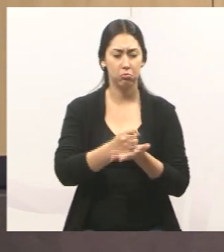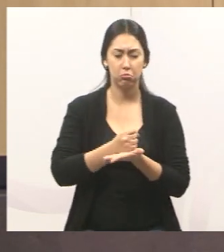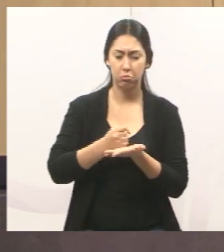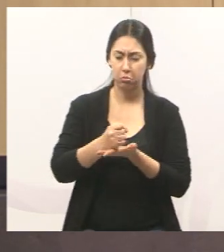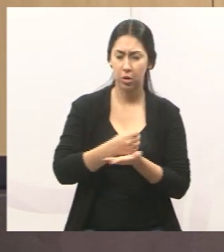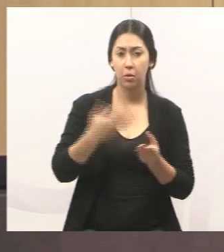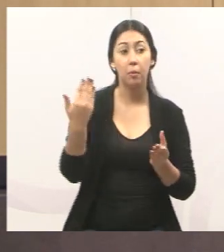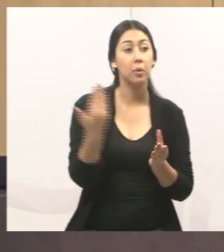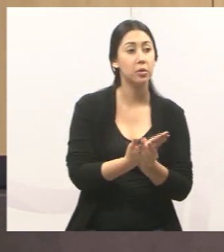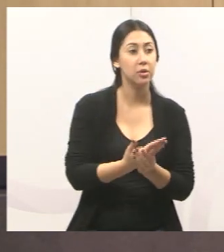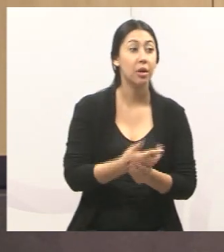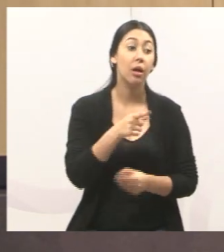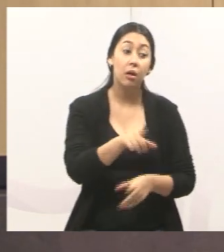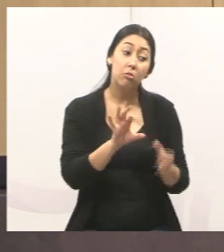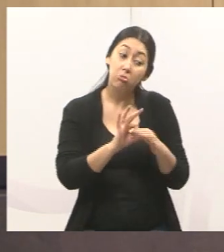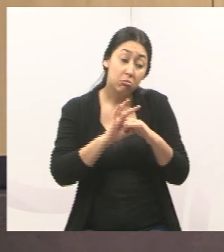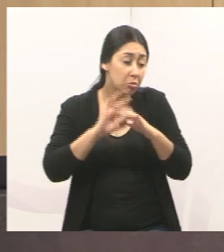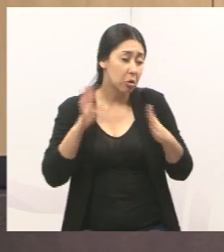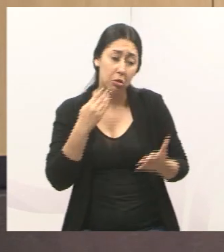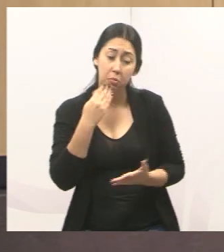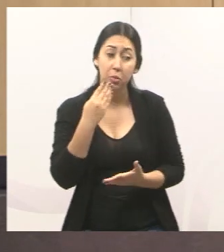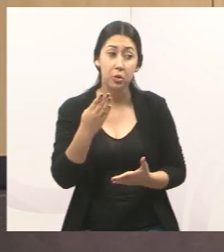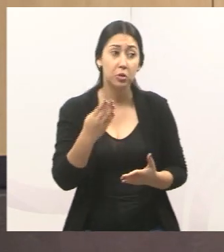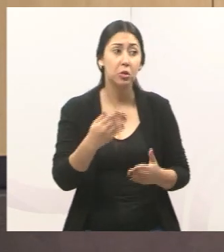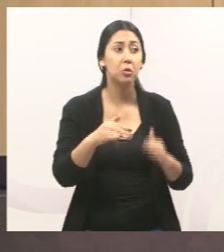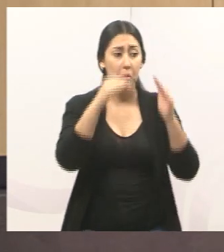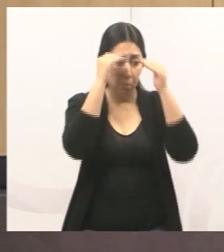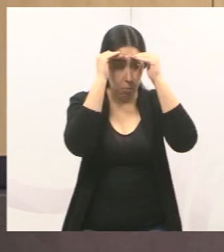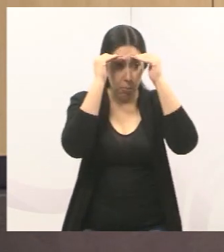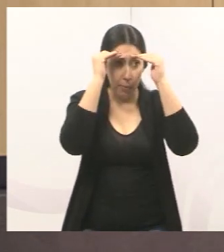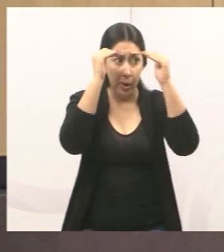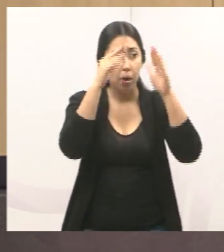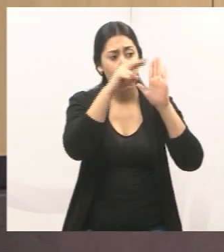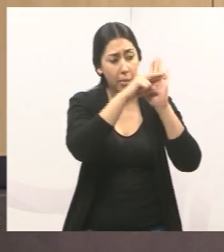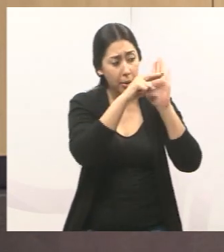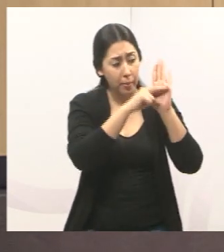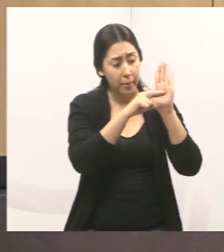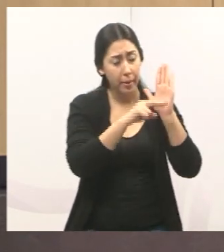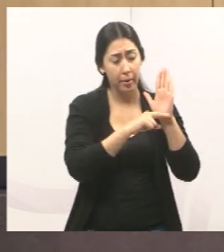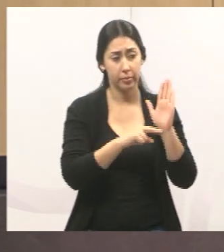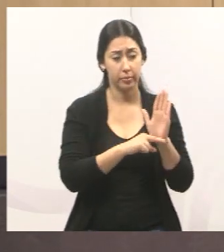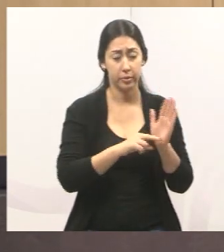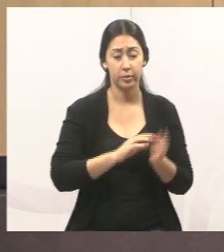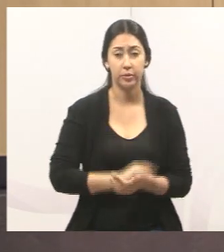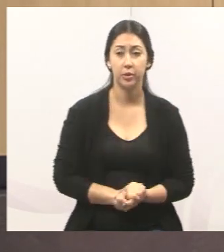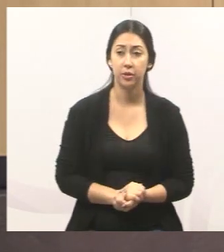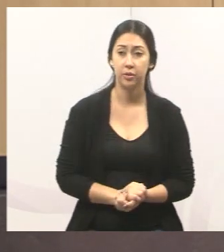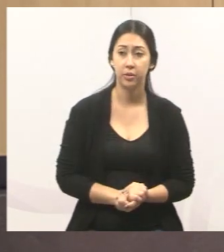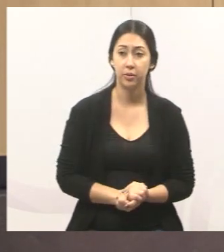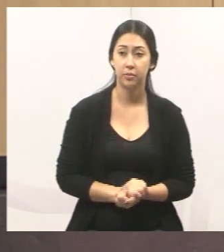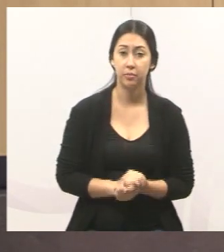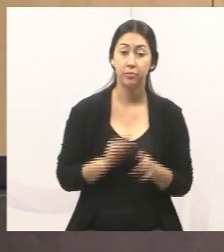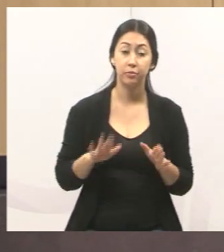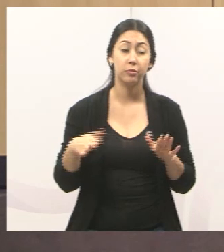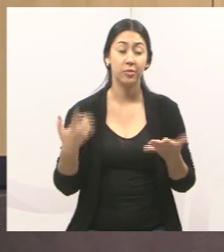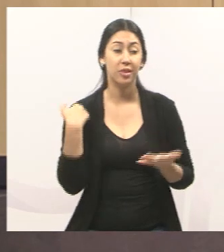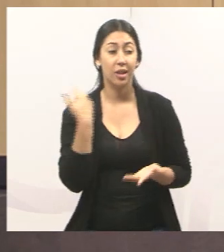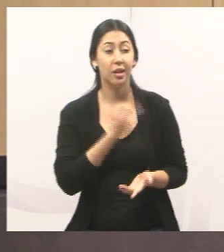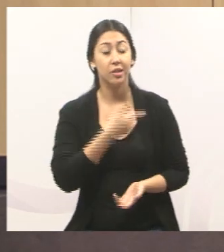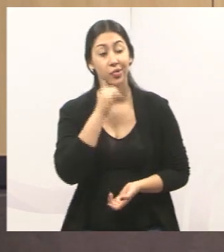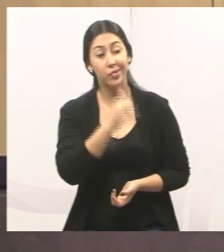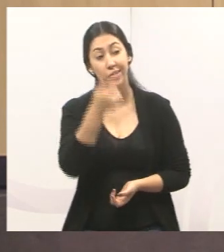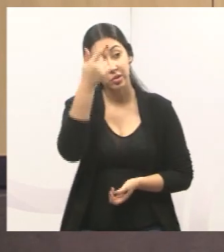uma oportunidade, obedecendo a requerimento da própria defesa. Nesse sentido, vale